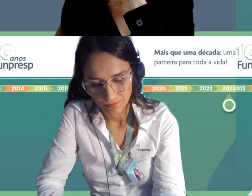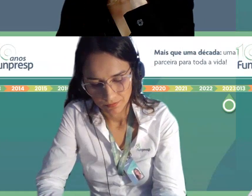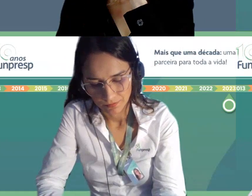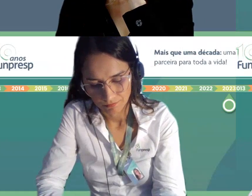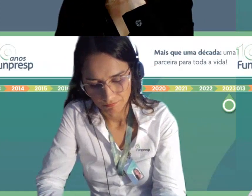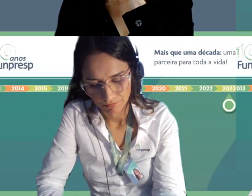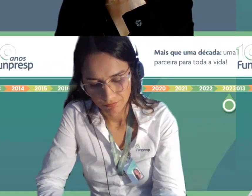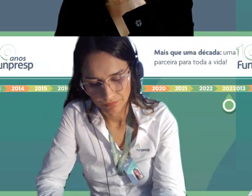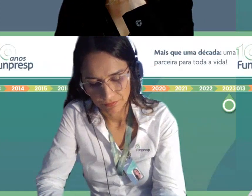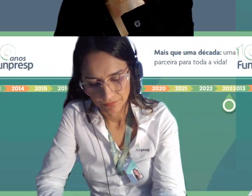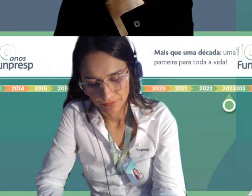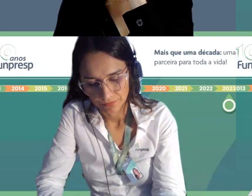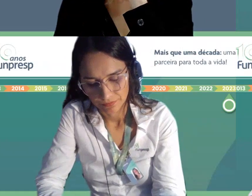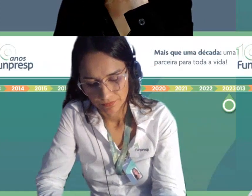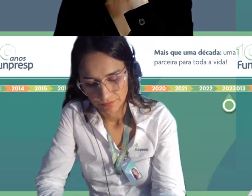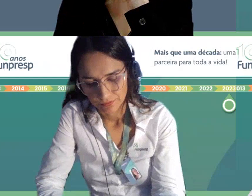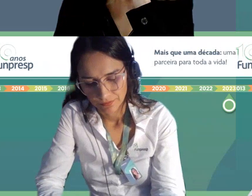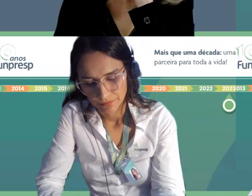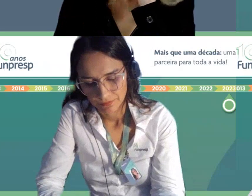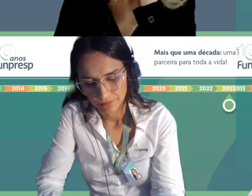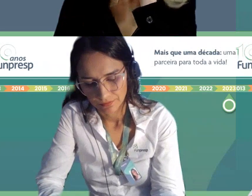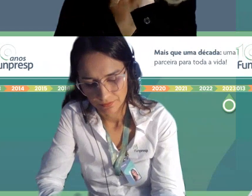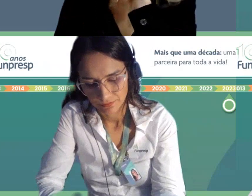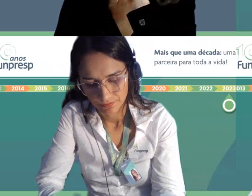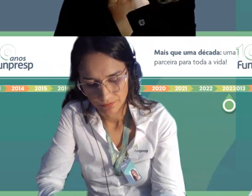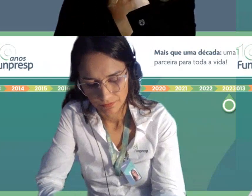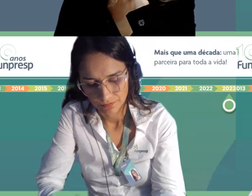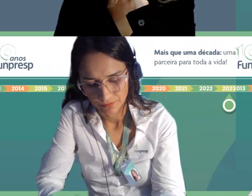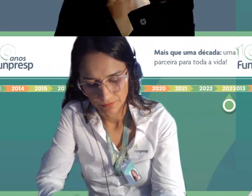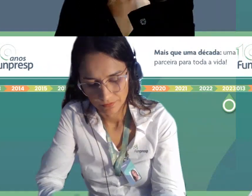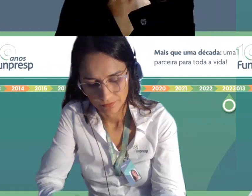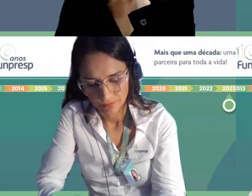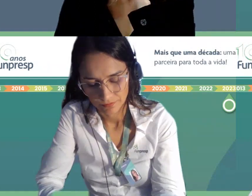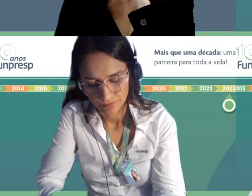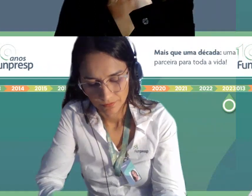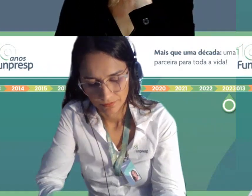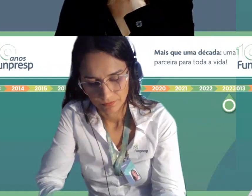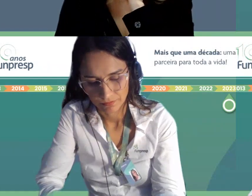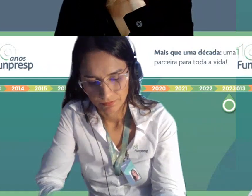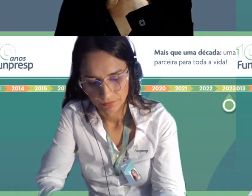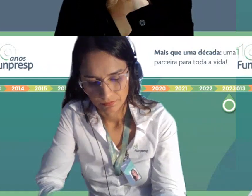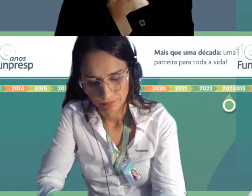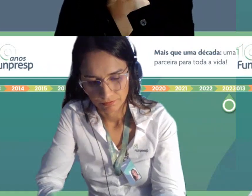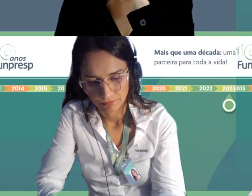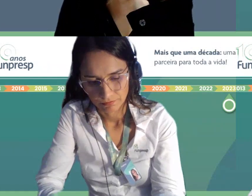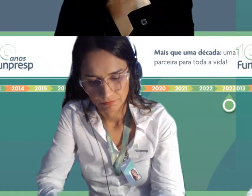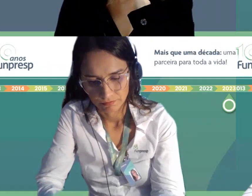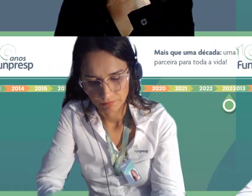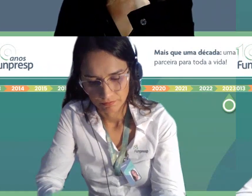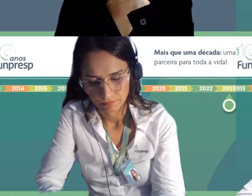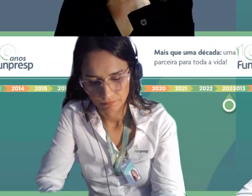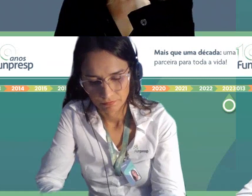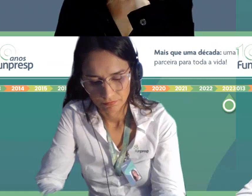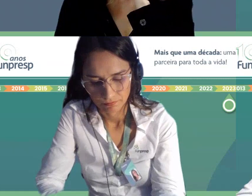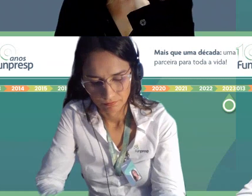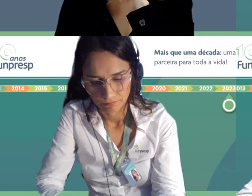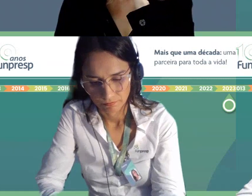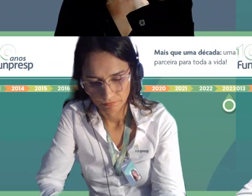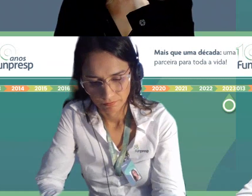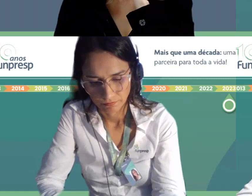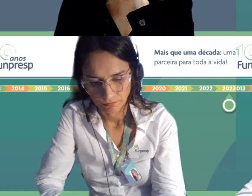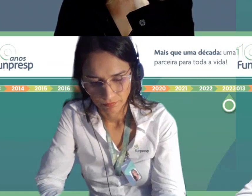digamos, essa não tem abatimento do imposto, não, né? de Só a minha imposto de... parte, né? Isso, de imposto Eu de renda para mais. você, não.